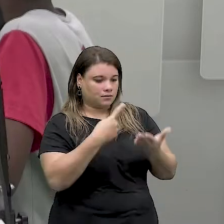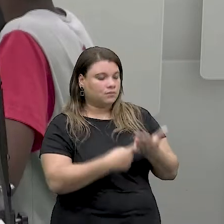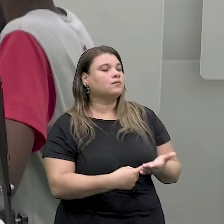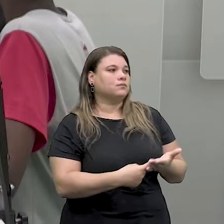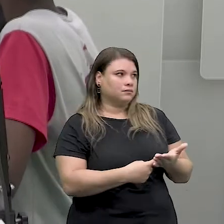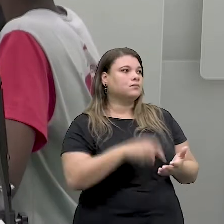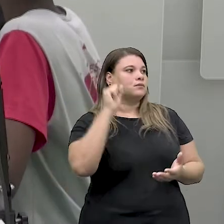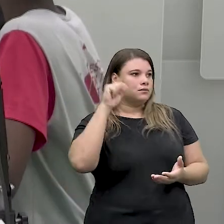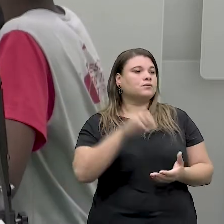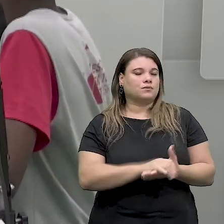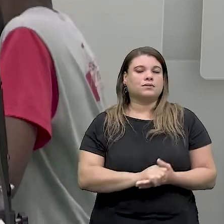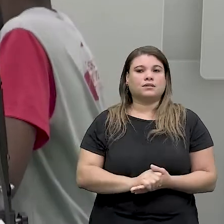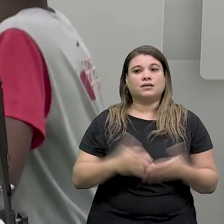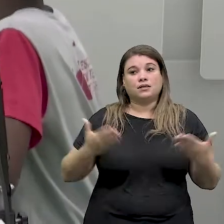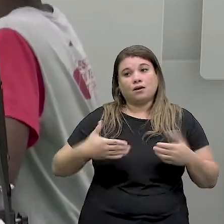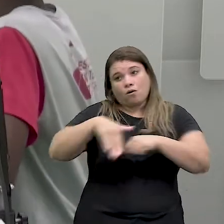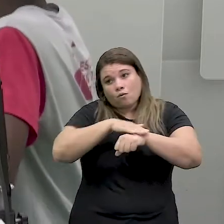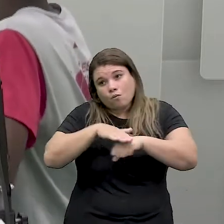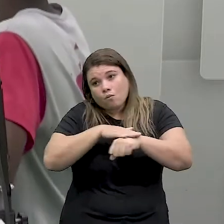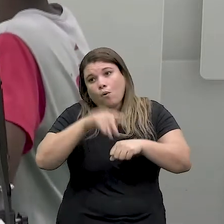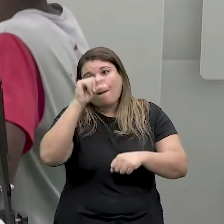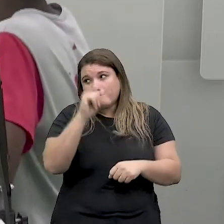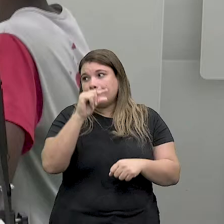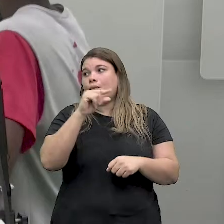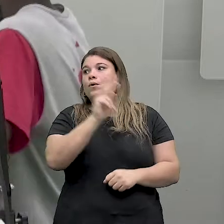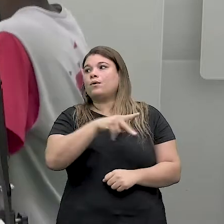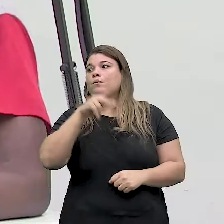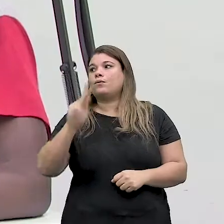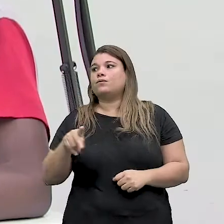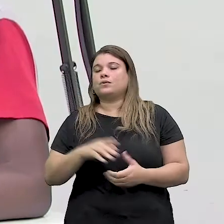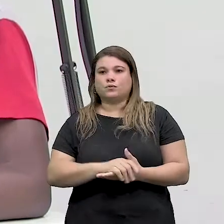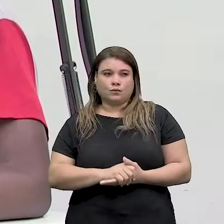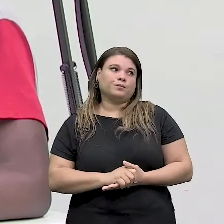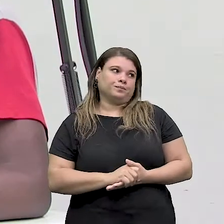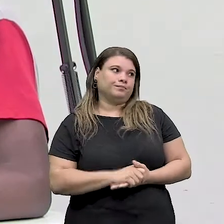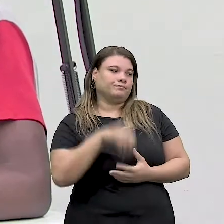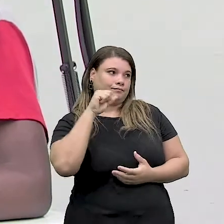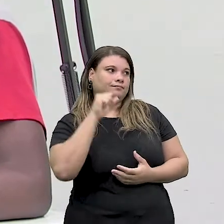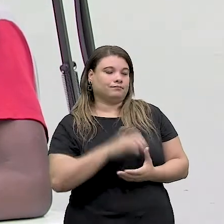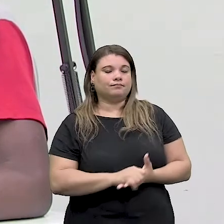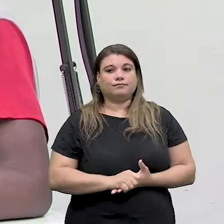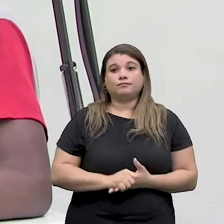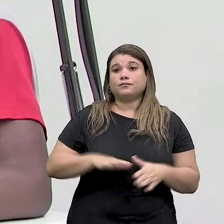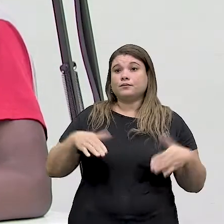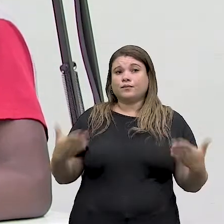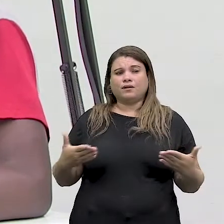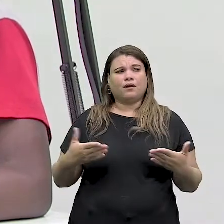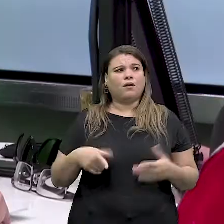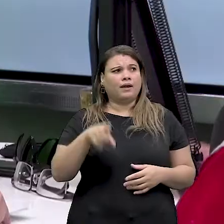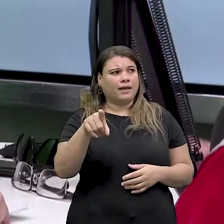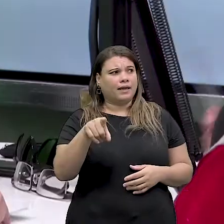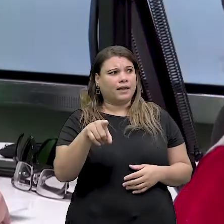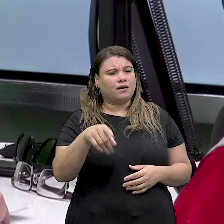ouvir um pouquinho o professor, Rian? Sim, ver claro. de tantas essas habilidades dele, porque foi meu professor de geografia. Oh. Geografia e